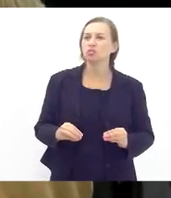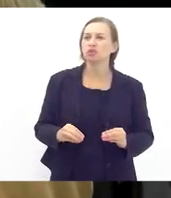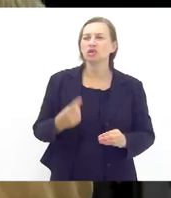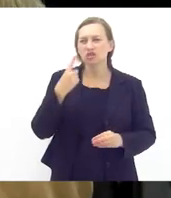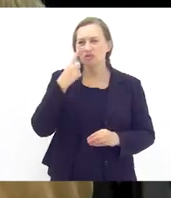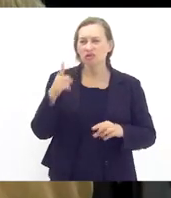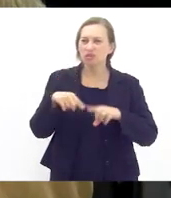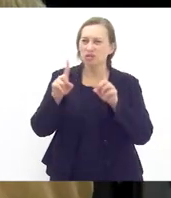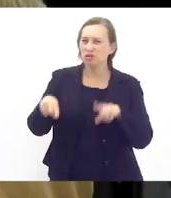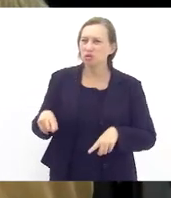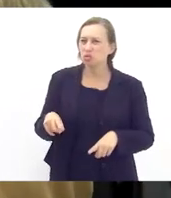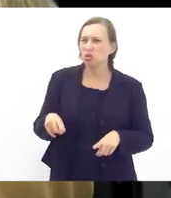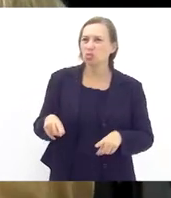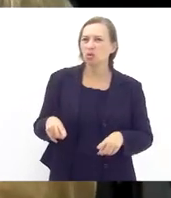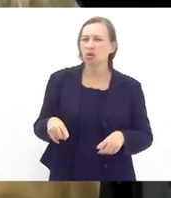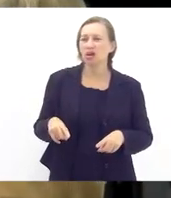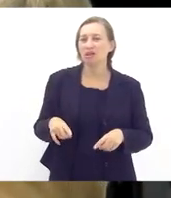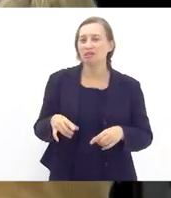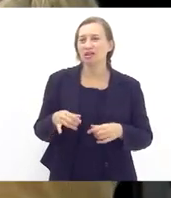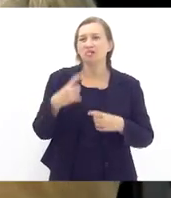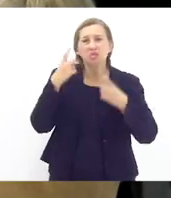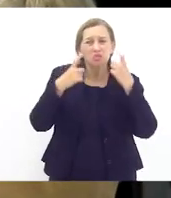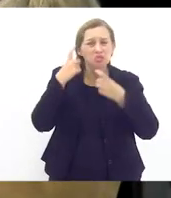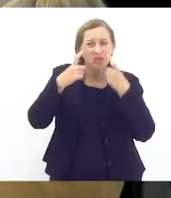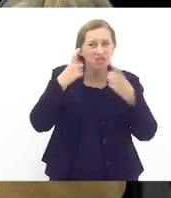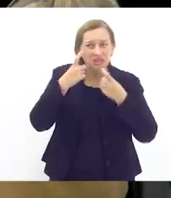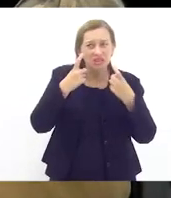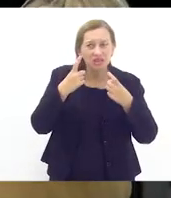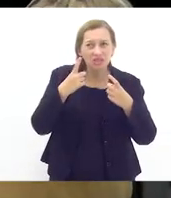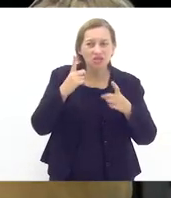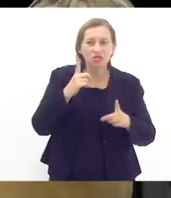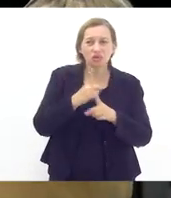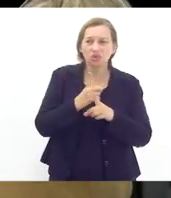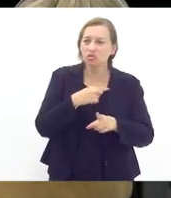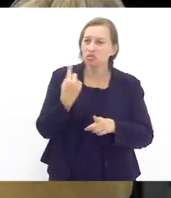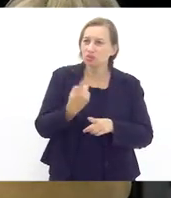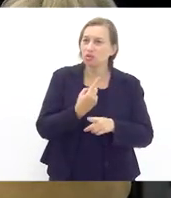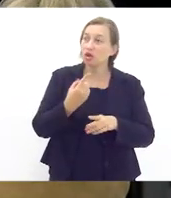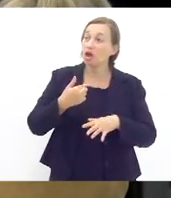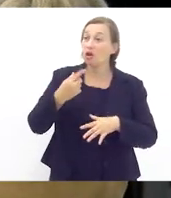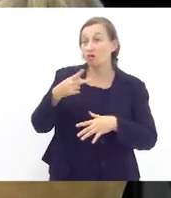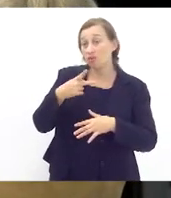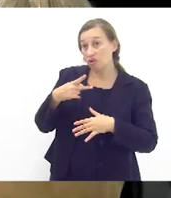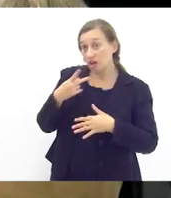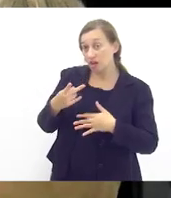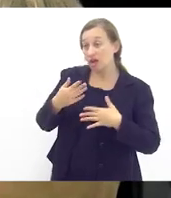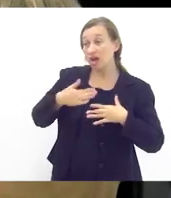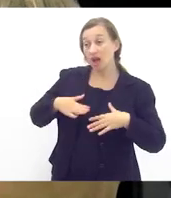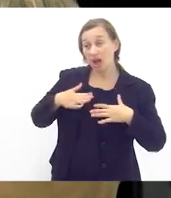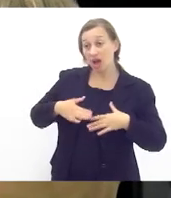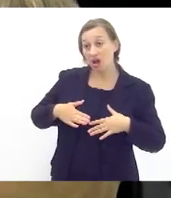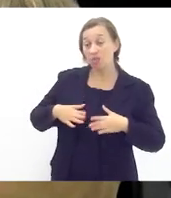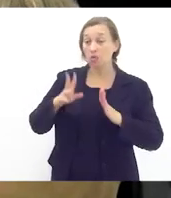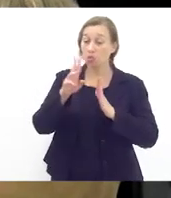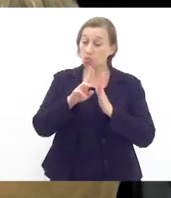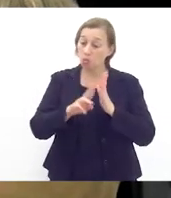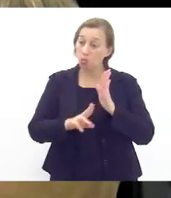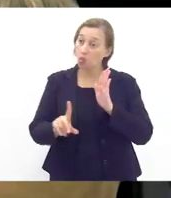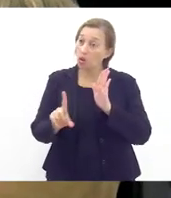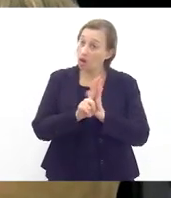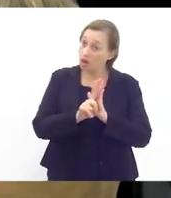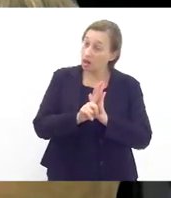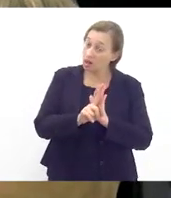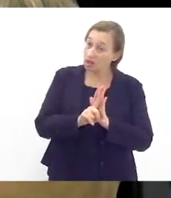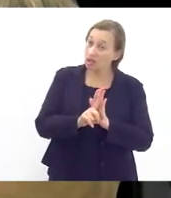vezes olha o servidor com aquela cara de desespero cruzando com a gente no corredor e eu falo gente nós fizemos uma lei ou displank num tempo de